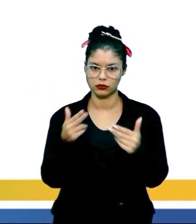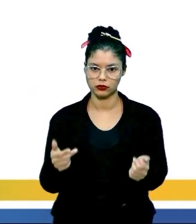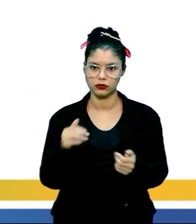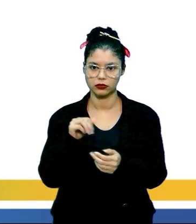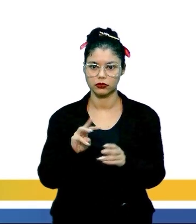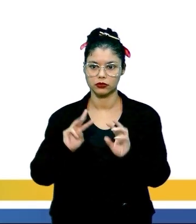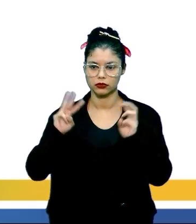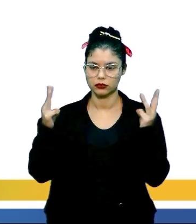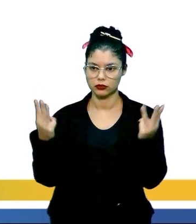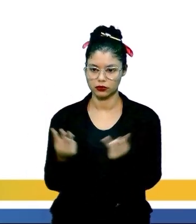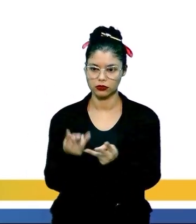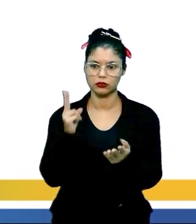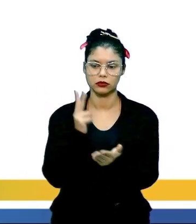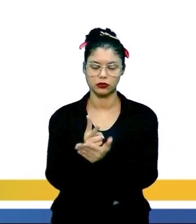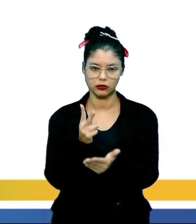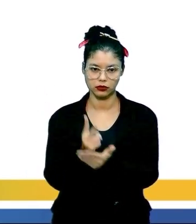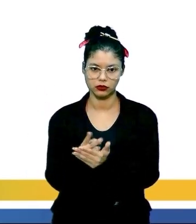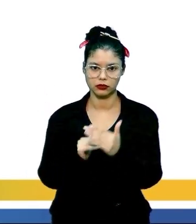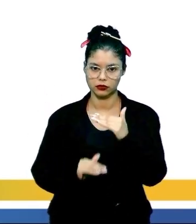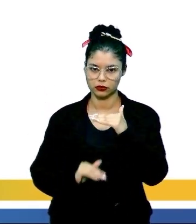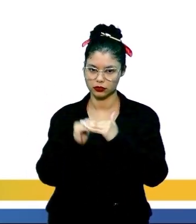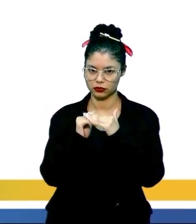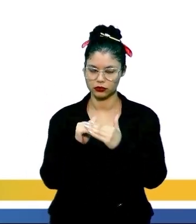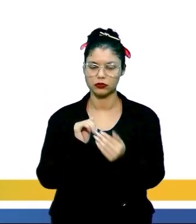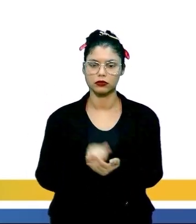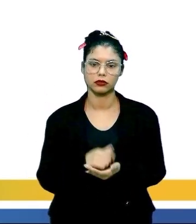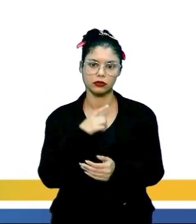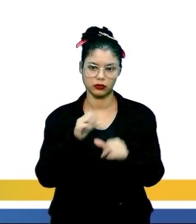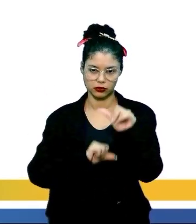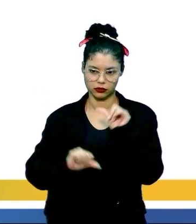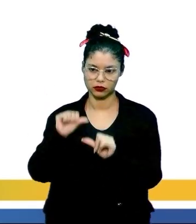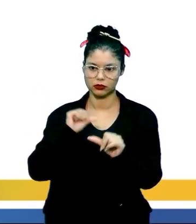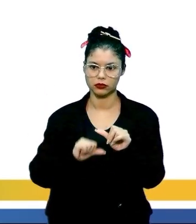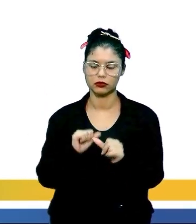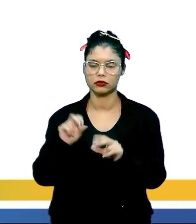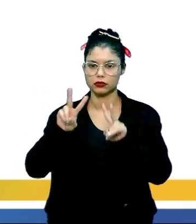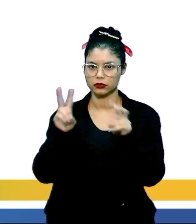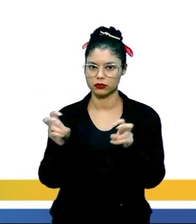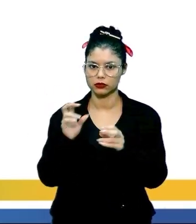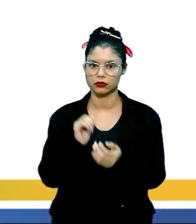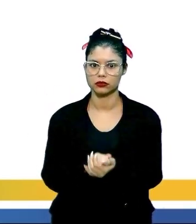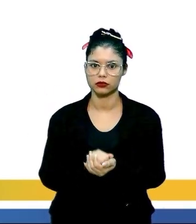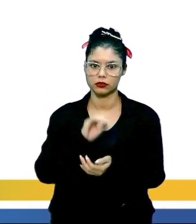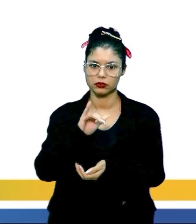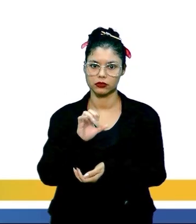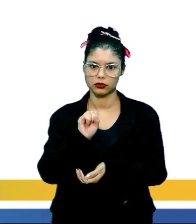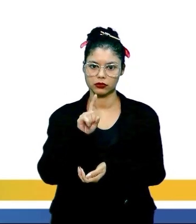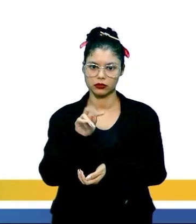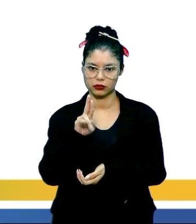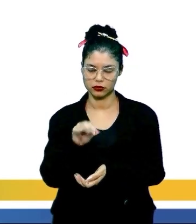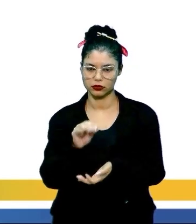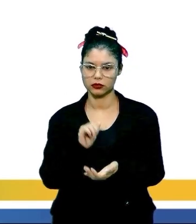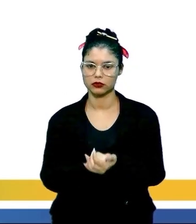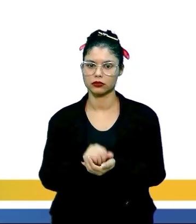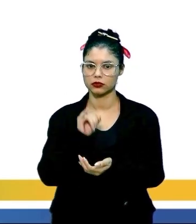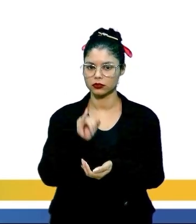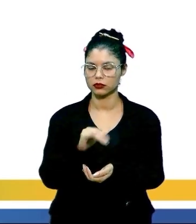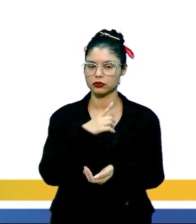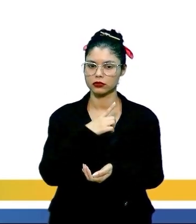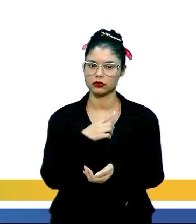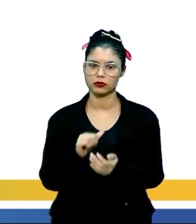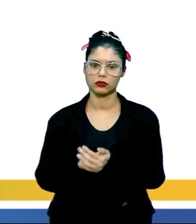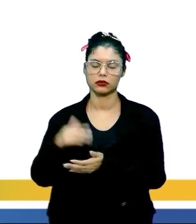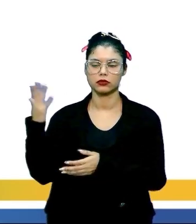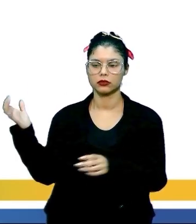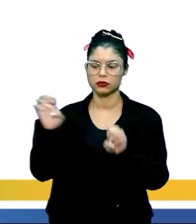massa gasosa na mesma pressão. Então, eu tenho uma transformação do tipo isobárico. Se é isobárico, olha a